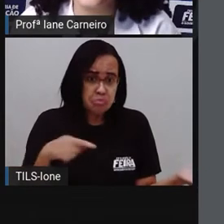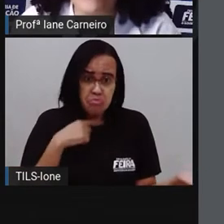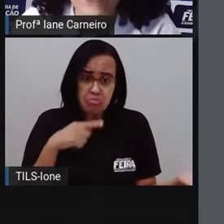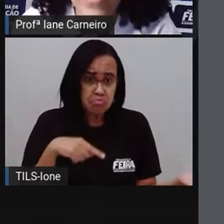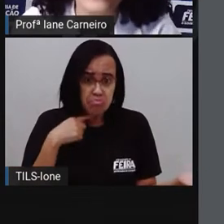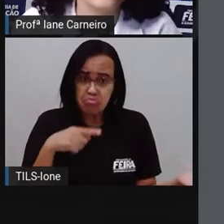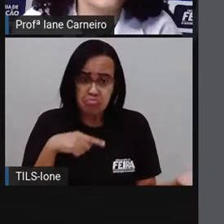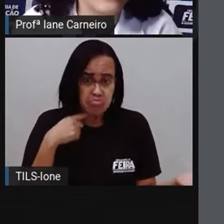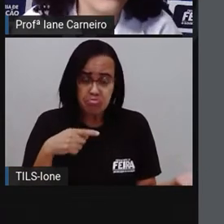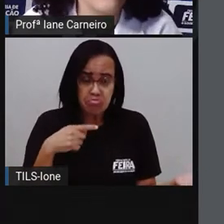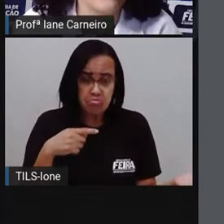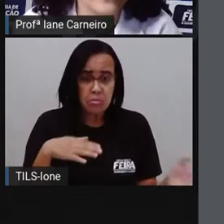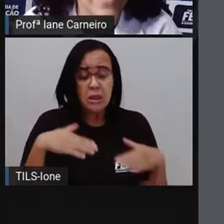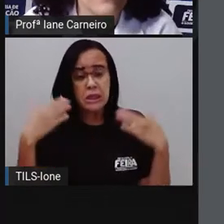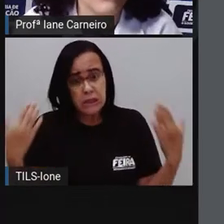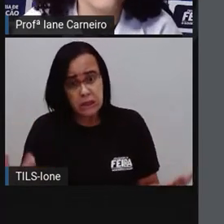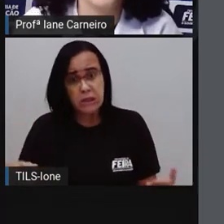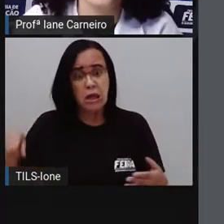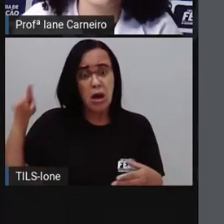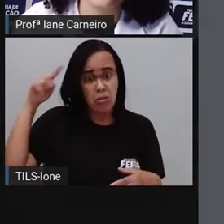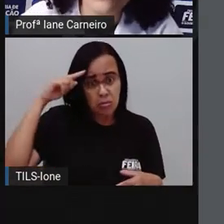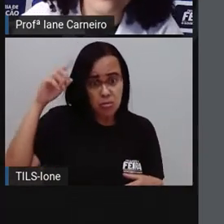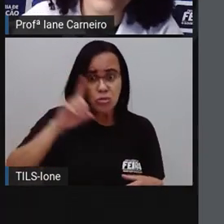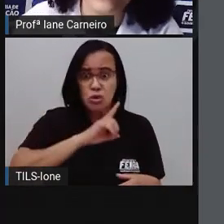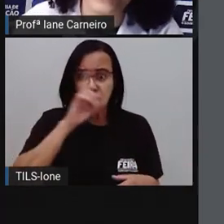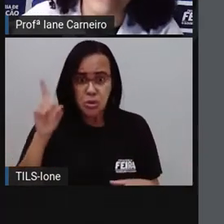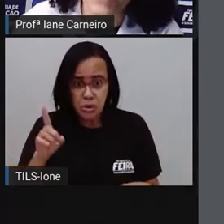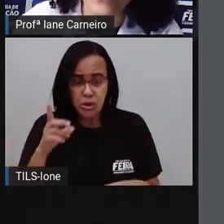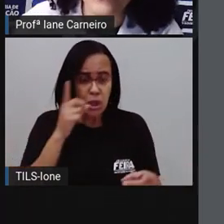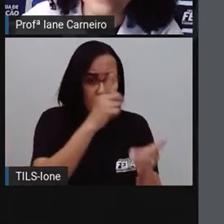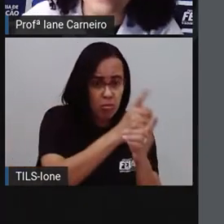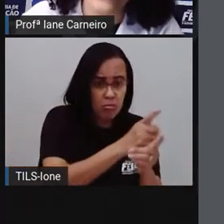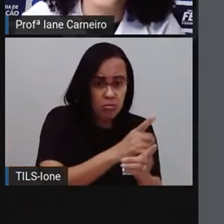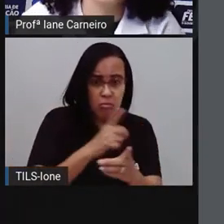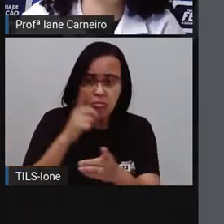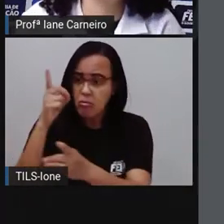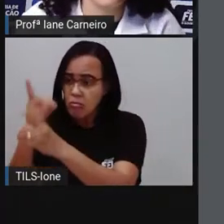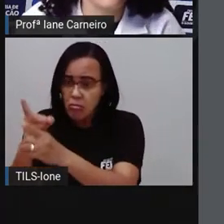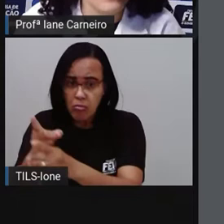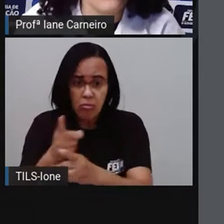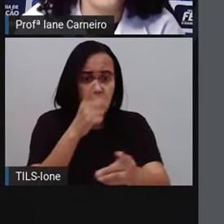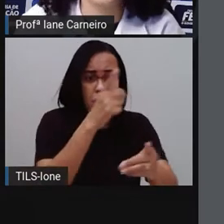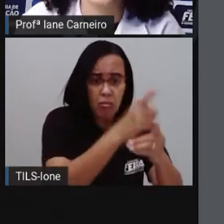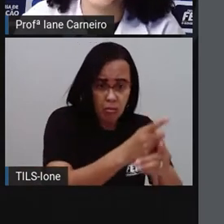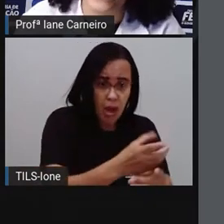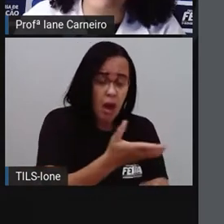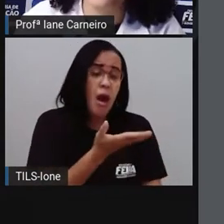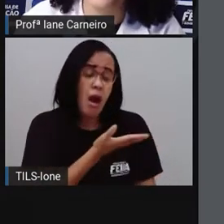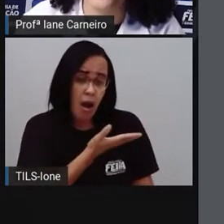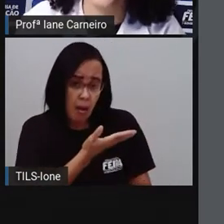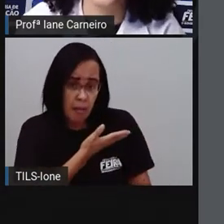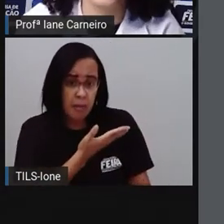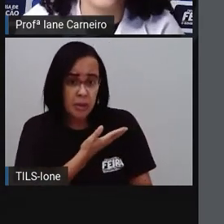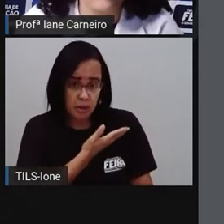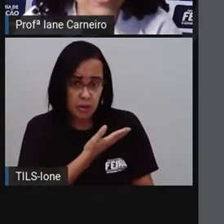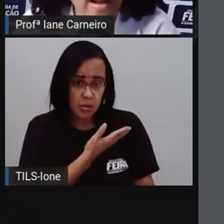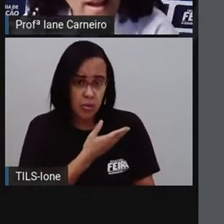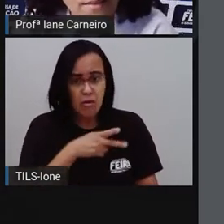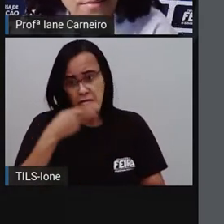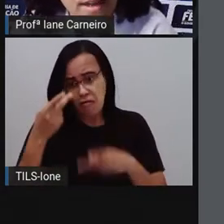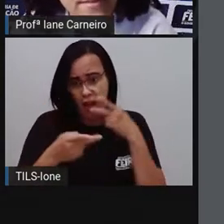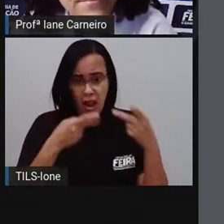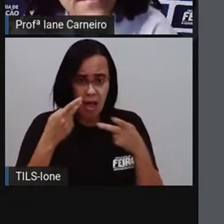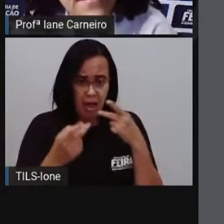cada vez que se encontrava com algum de seus amigos, e que o amigo estranhava a cor com que ele